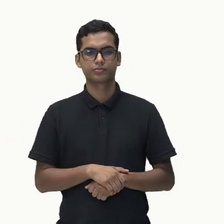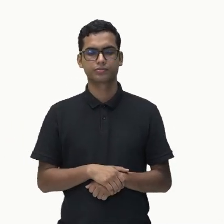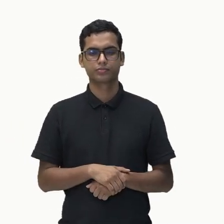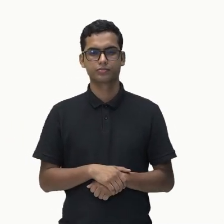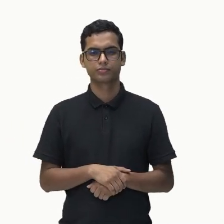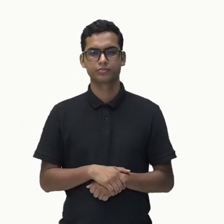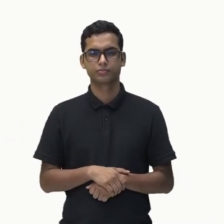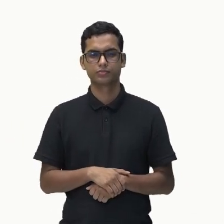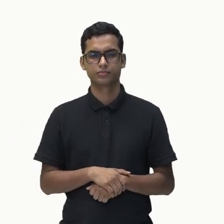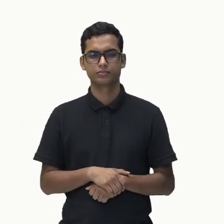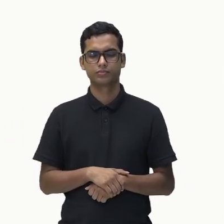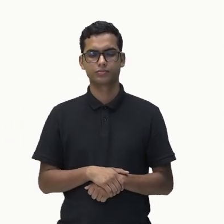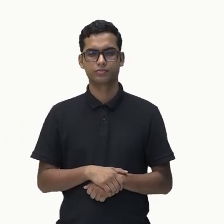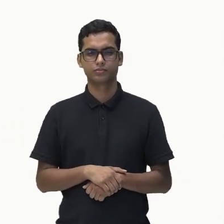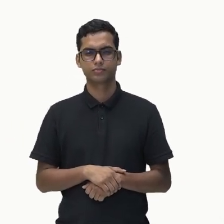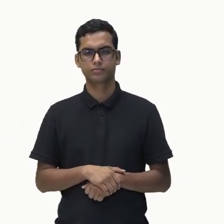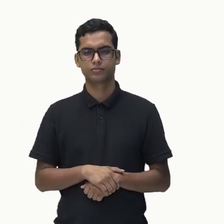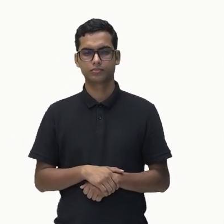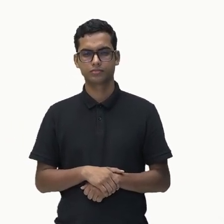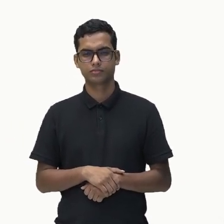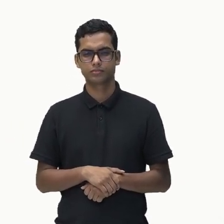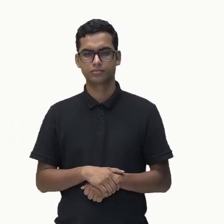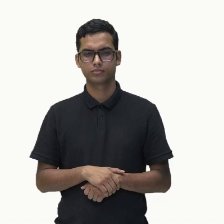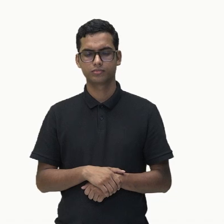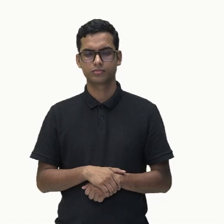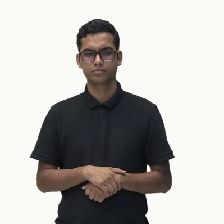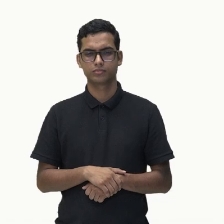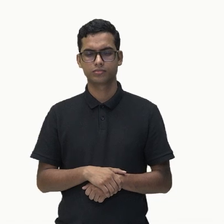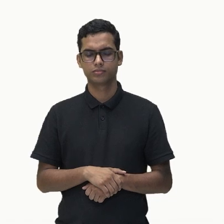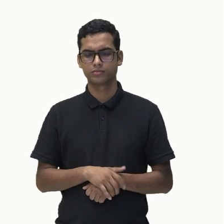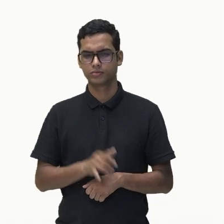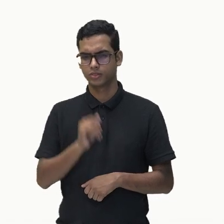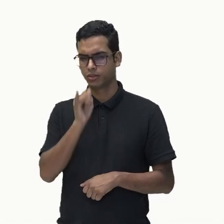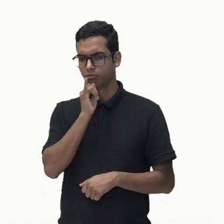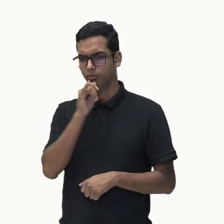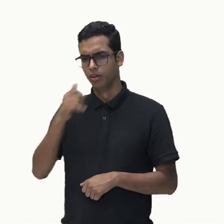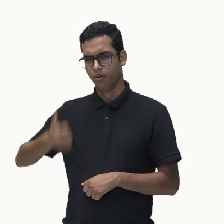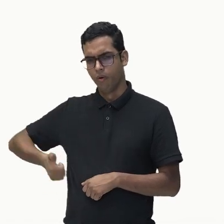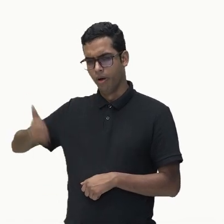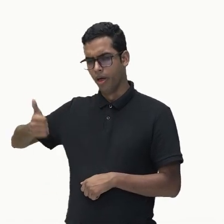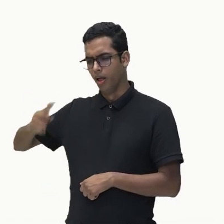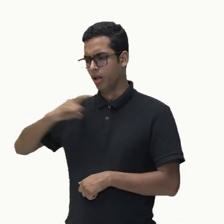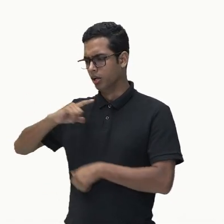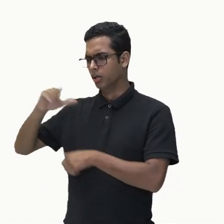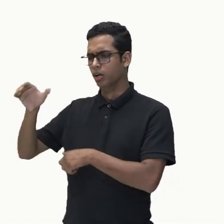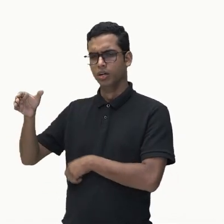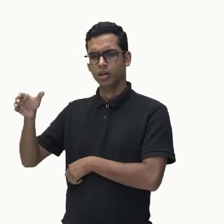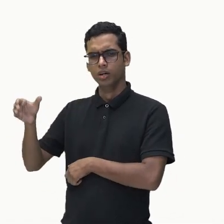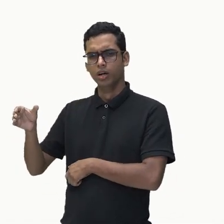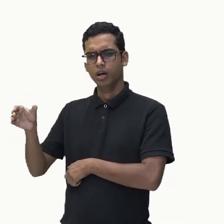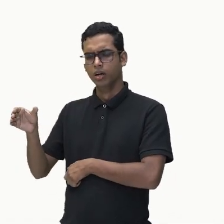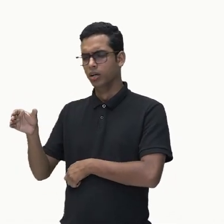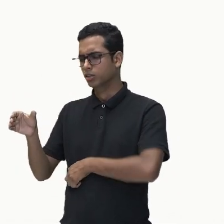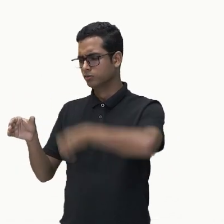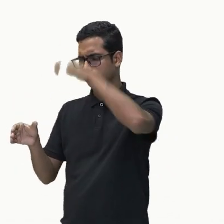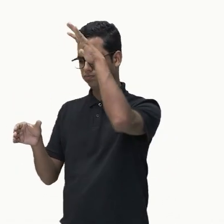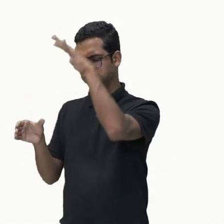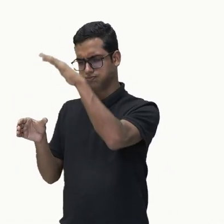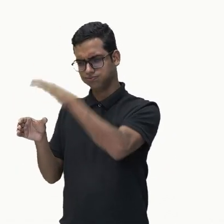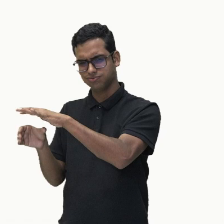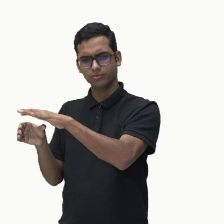que a pressão exercida aqui, a pressão exercida por essa força F1, ela vai ser a força